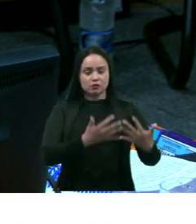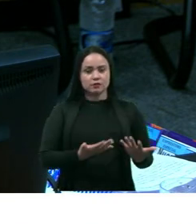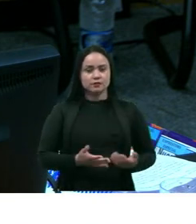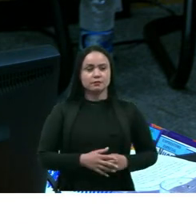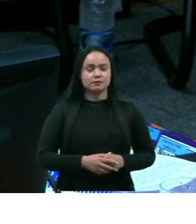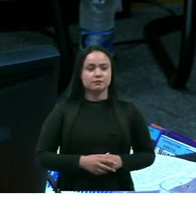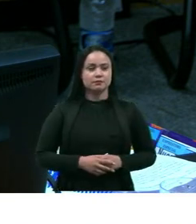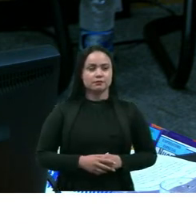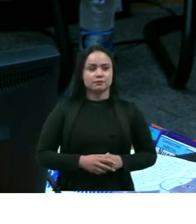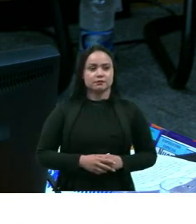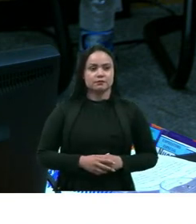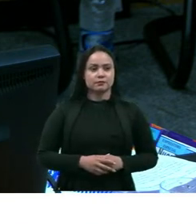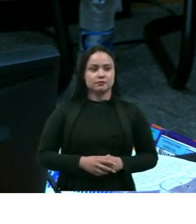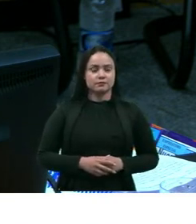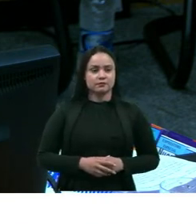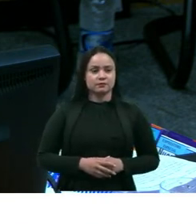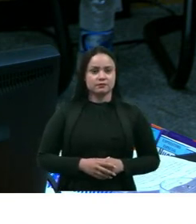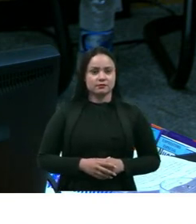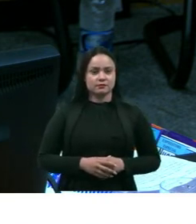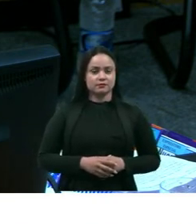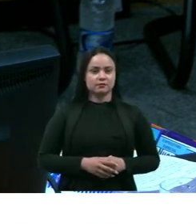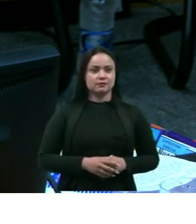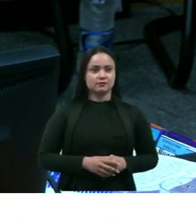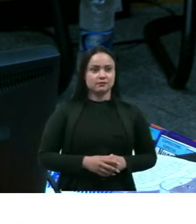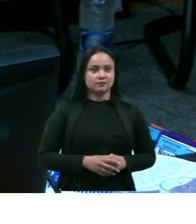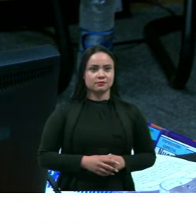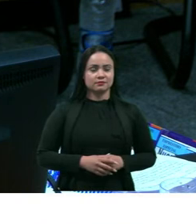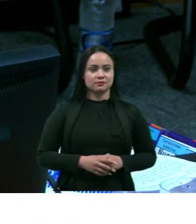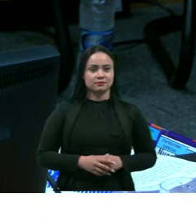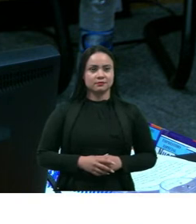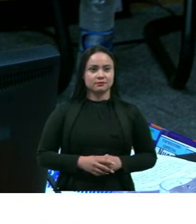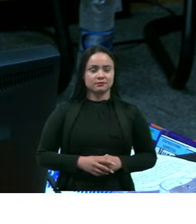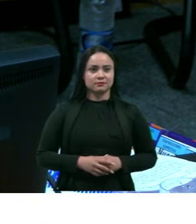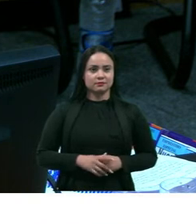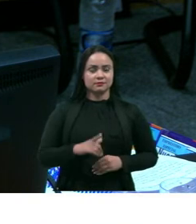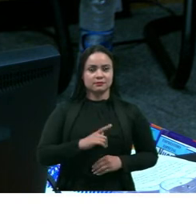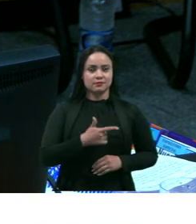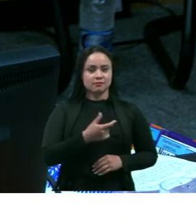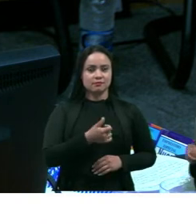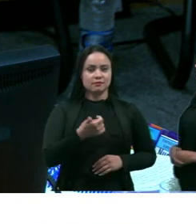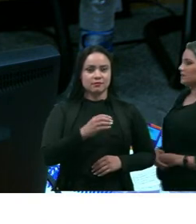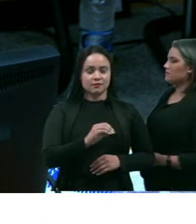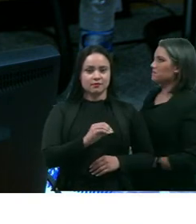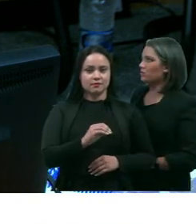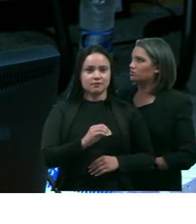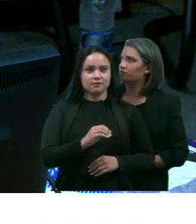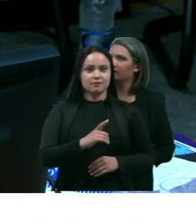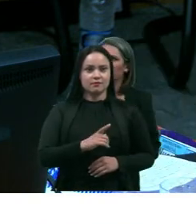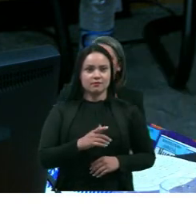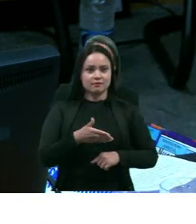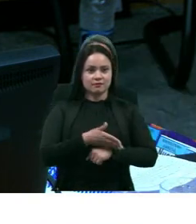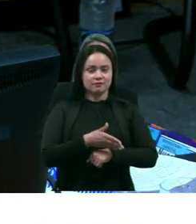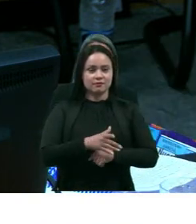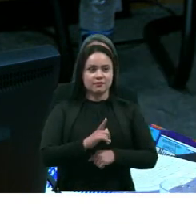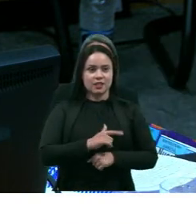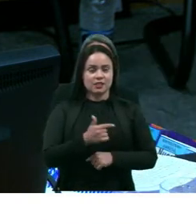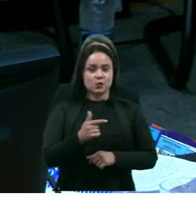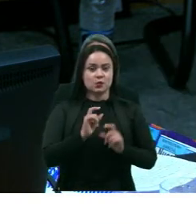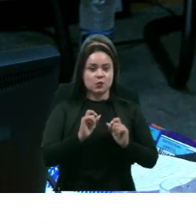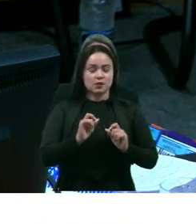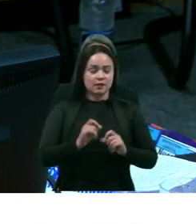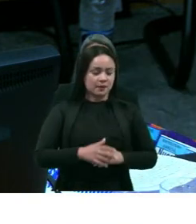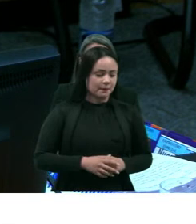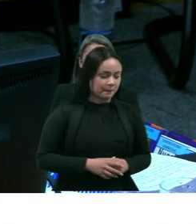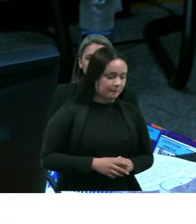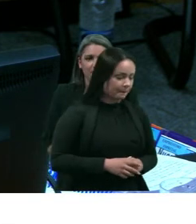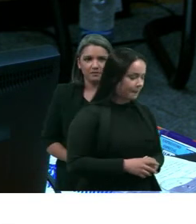em desconformidade com o artigo 1º da Resolução 108/2010 deste Conselho, segundo o qual a